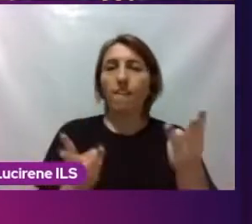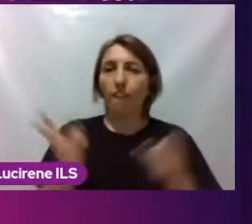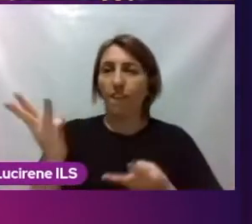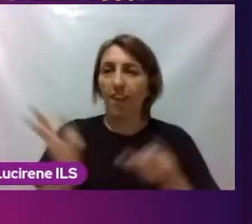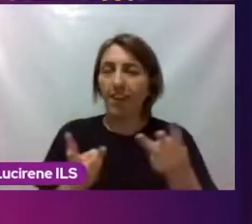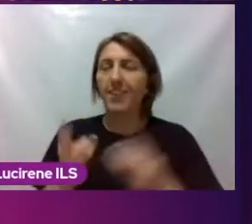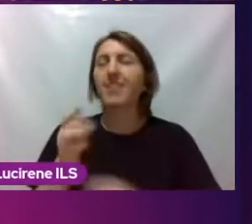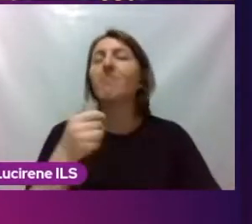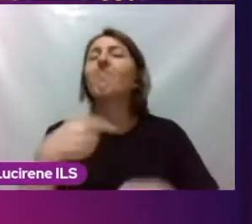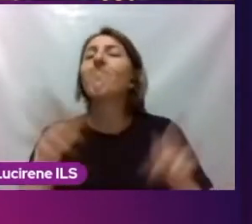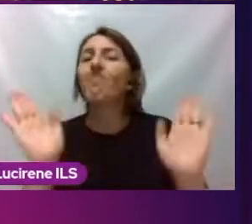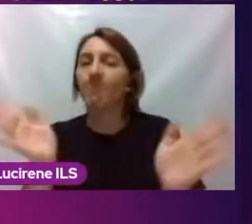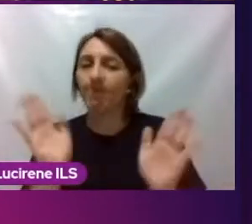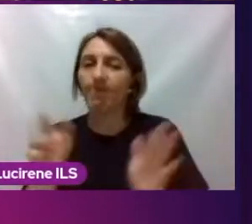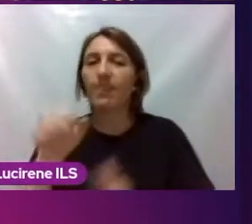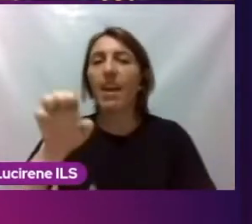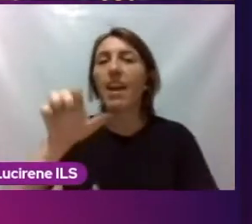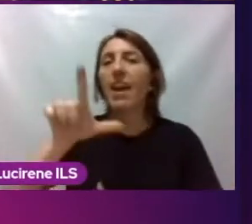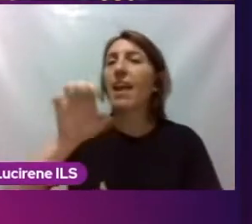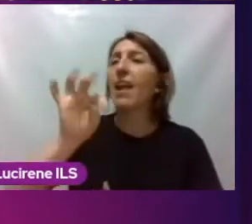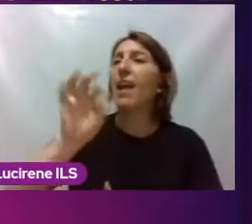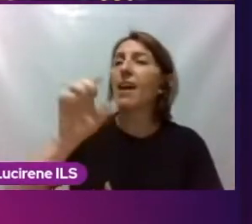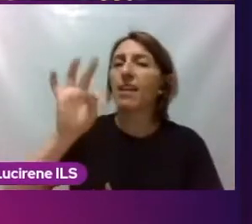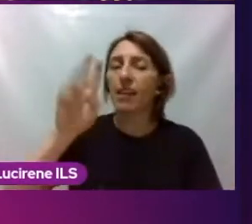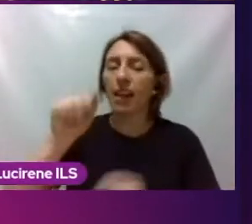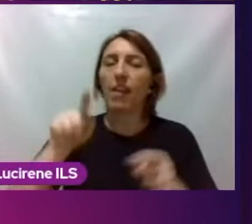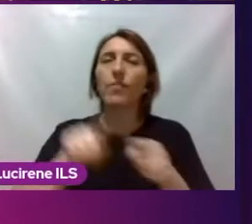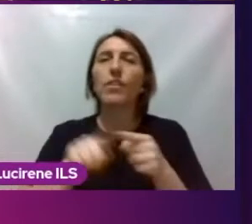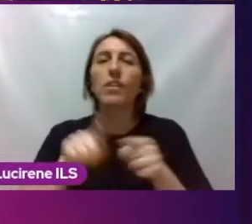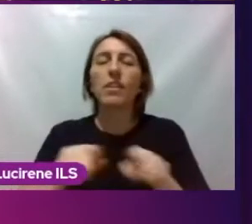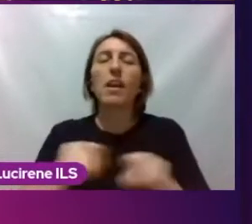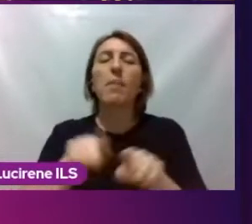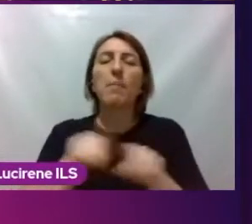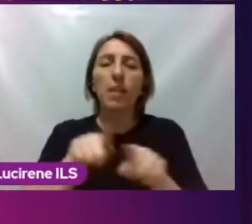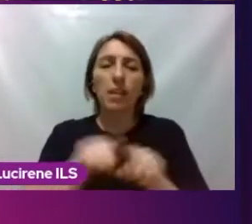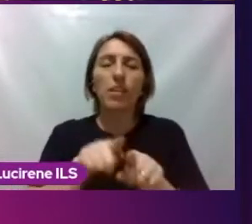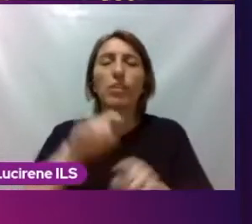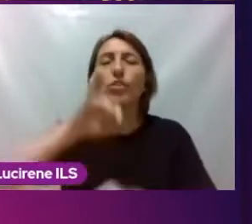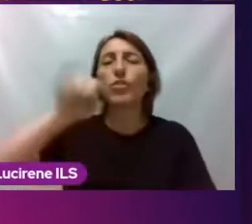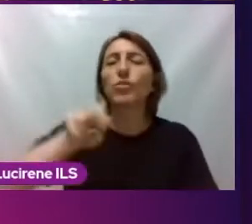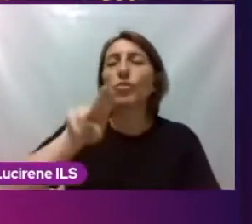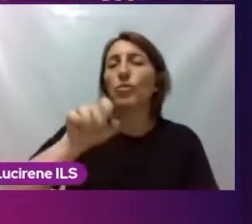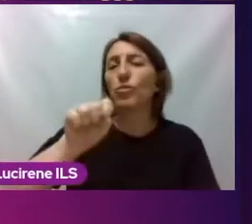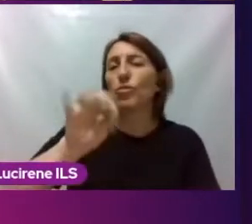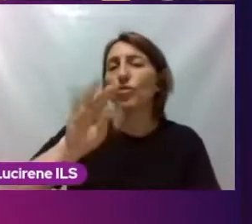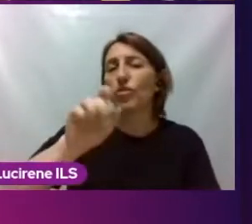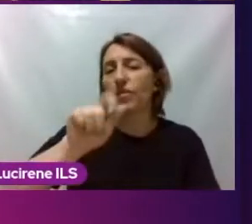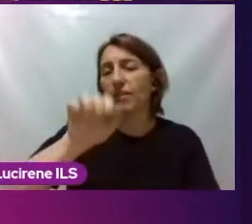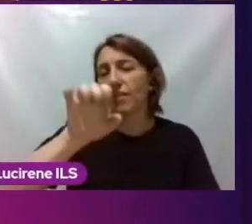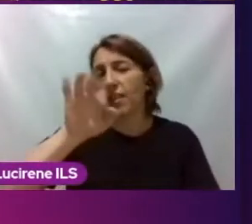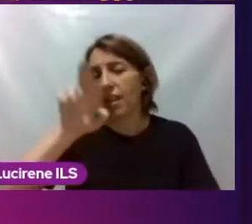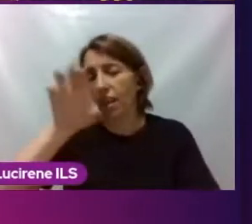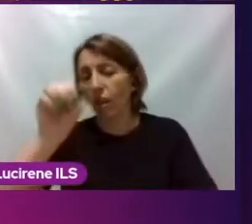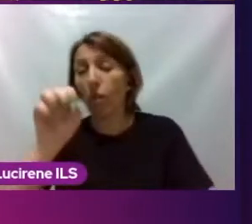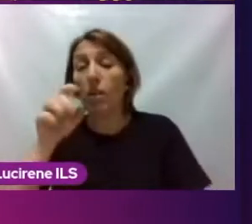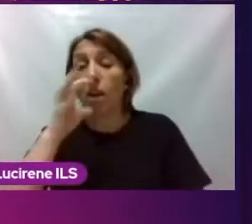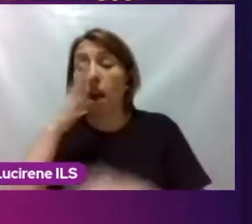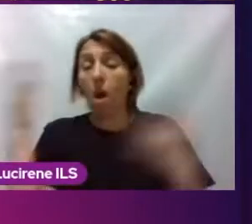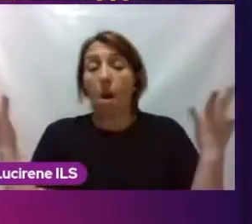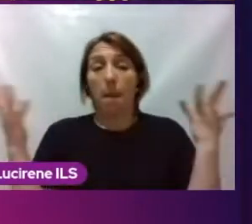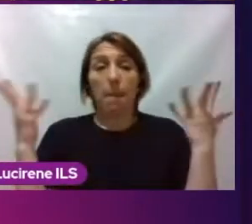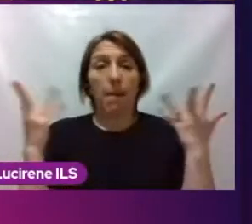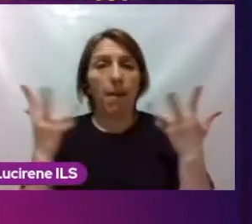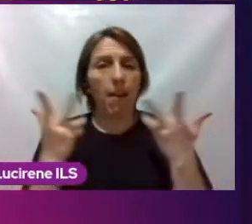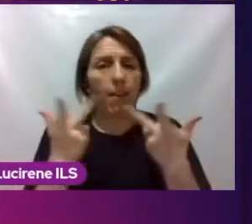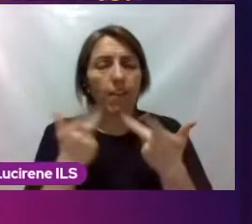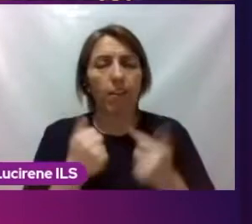Wolverine, Elektra, Justiceiro. Então foi assim, foi fantástico. Assim, foi uma